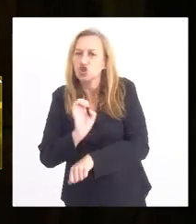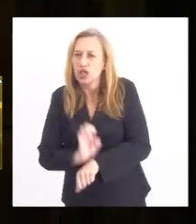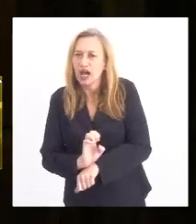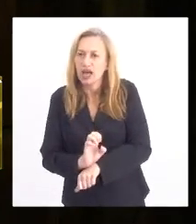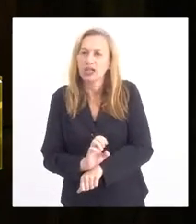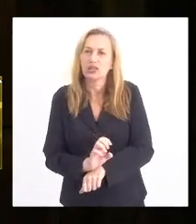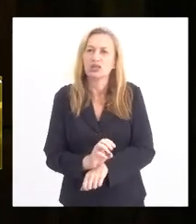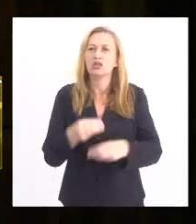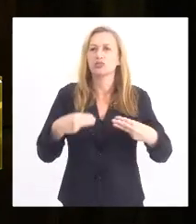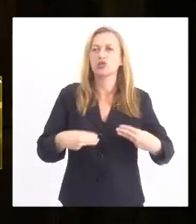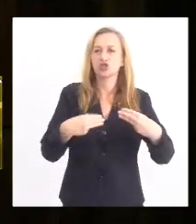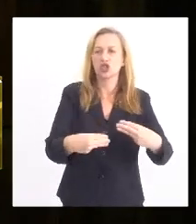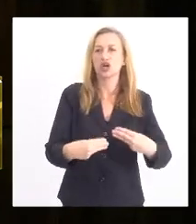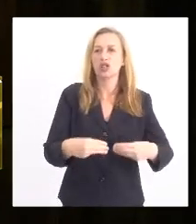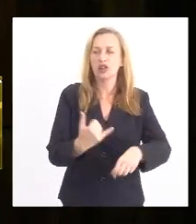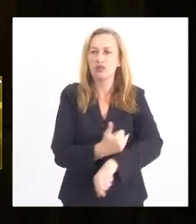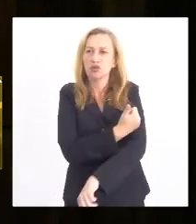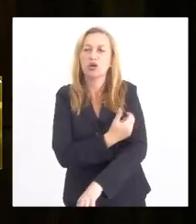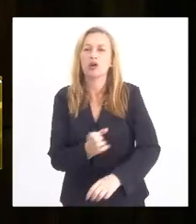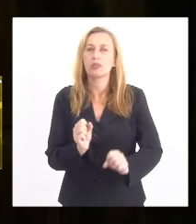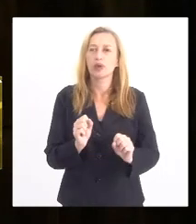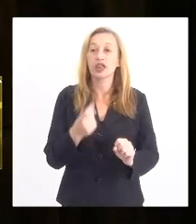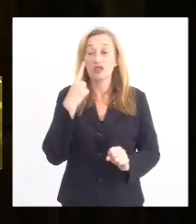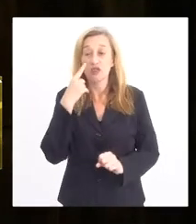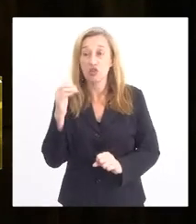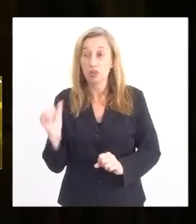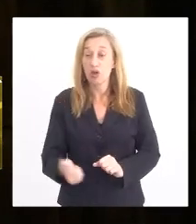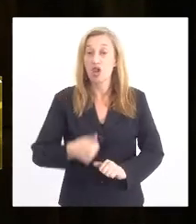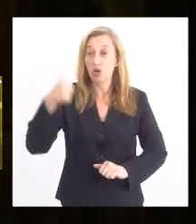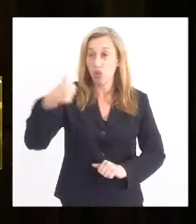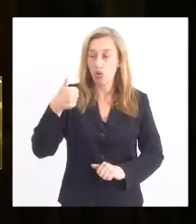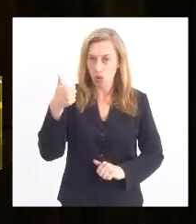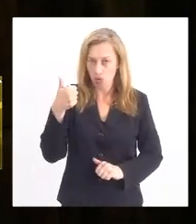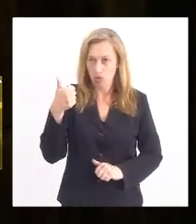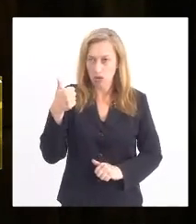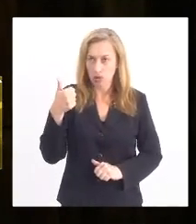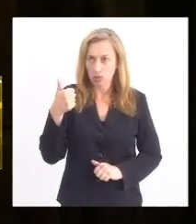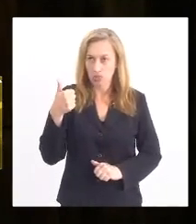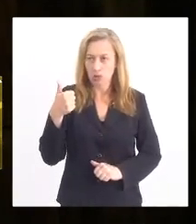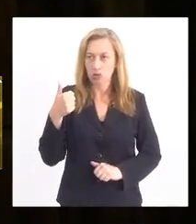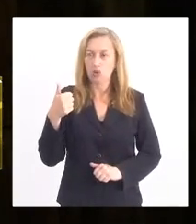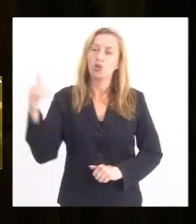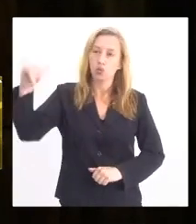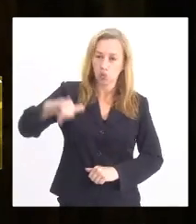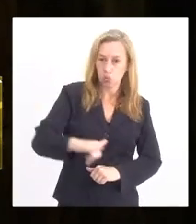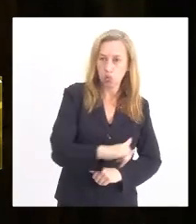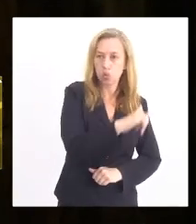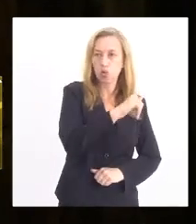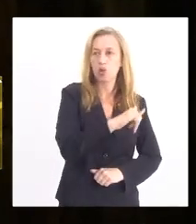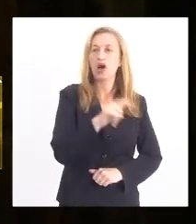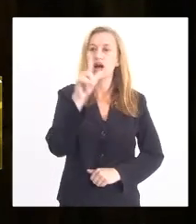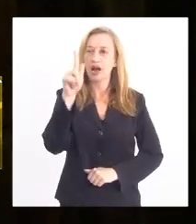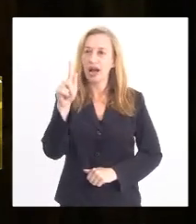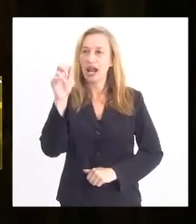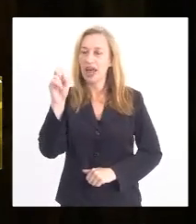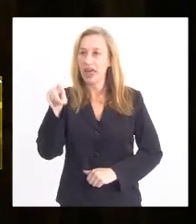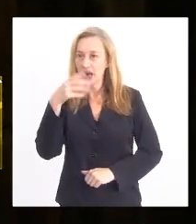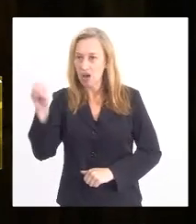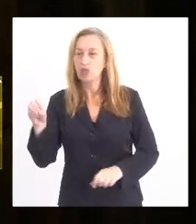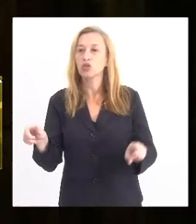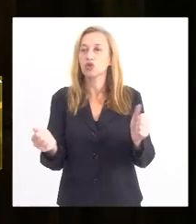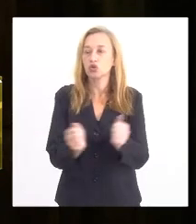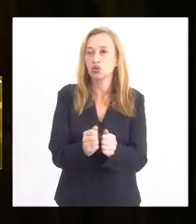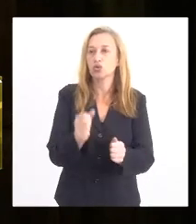lado do nosso Ministério da infraestrutura para que a gente busca soluções é no tocante à concessão do aeroporto do Galeão junto com